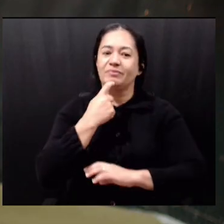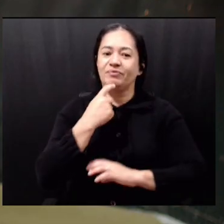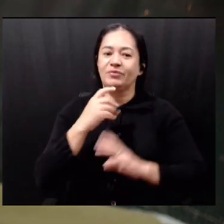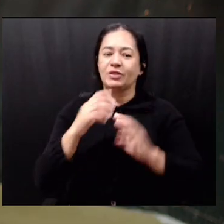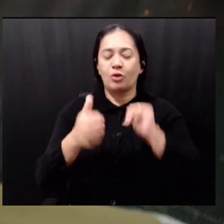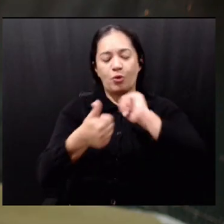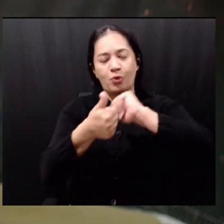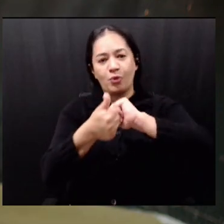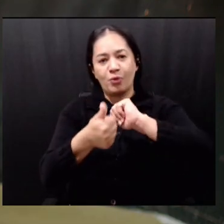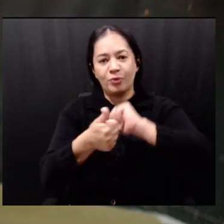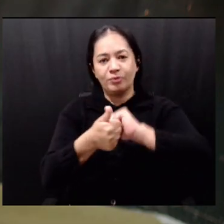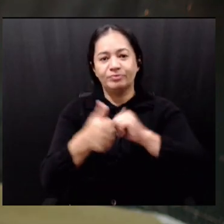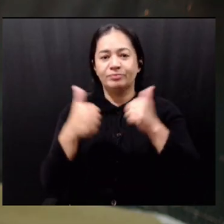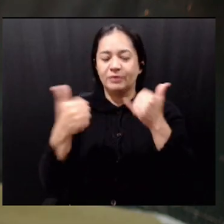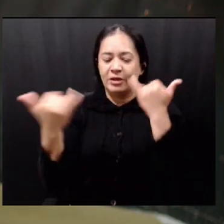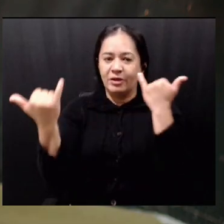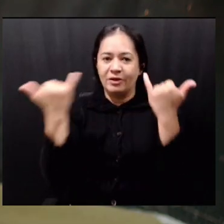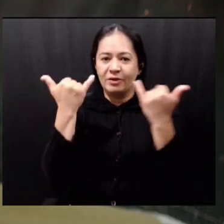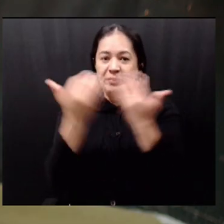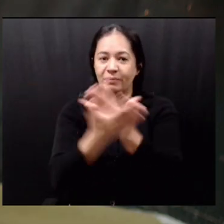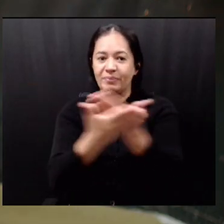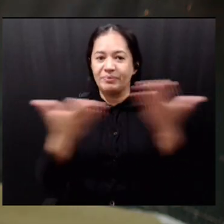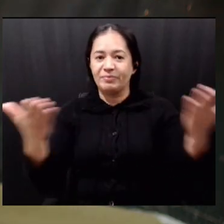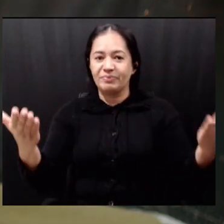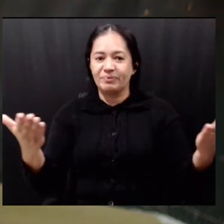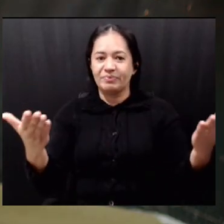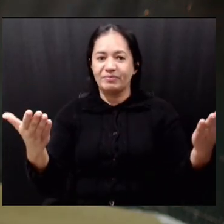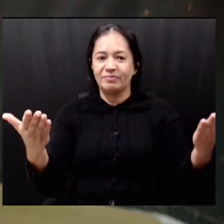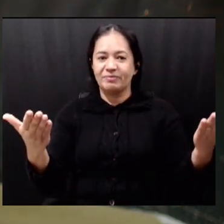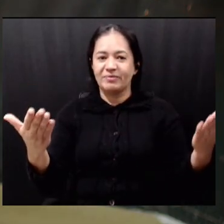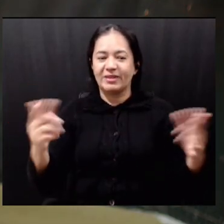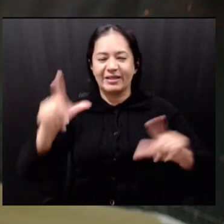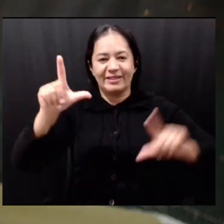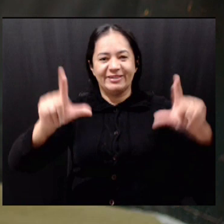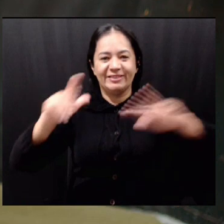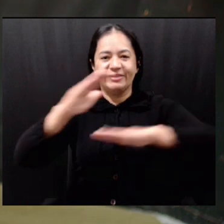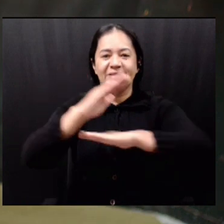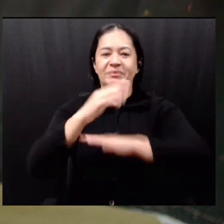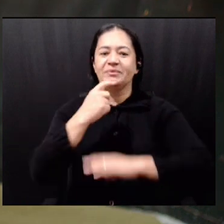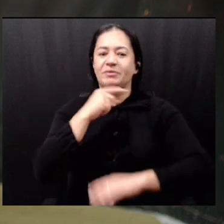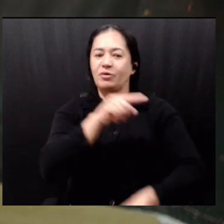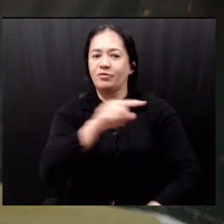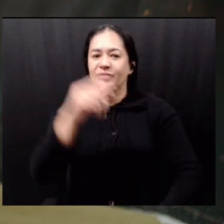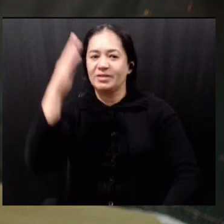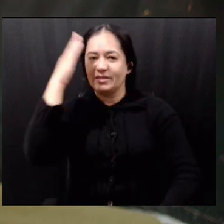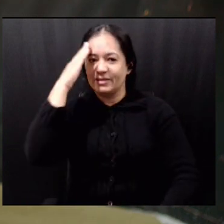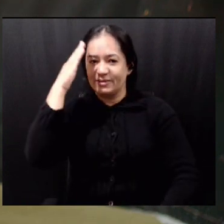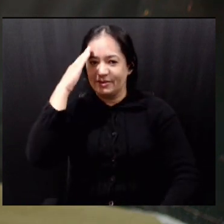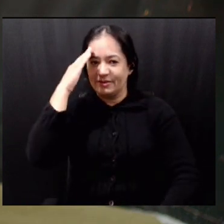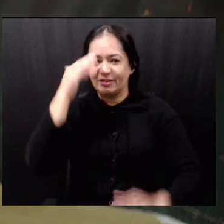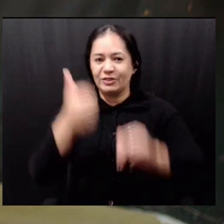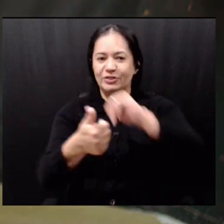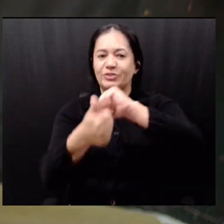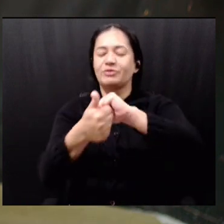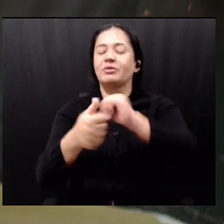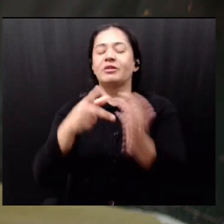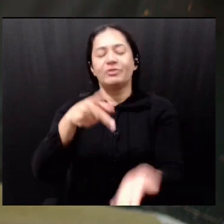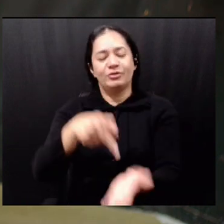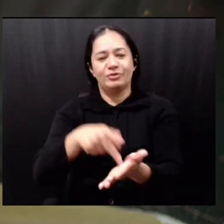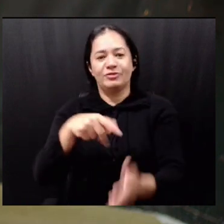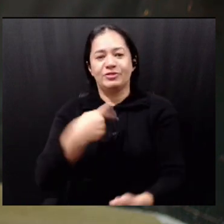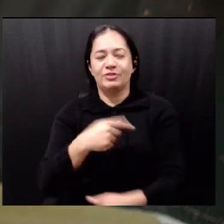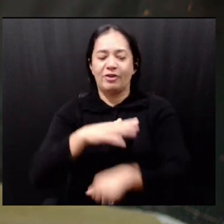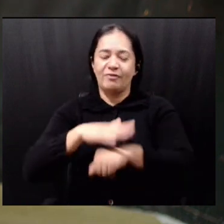tá? Informação para você, aqui na TV Câmara Campinas, você sabe que é de qualidade mesmo, e a gente faz tudo com muito carinho.